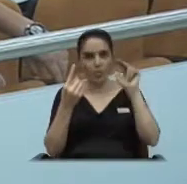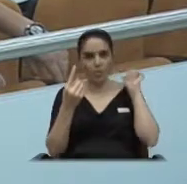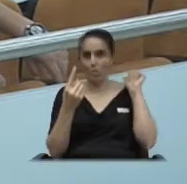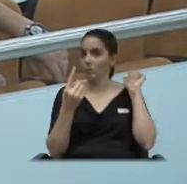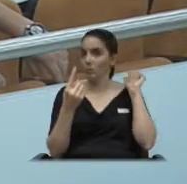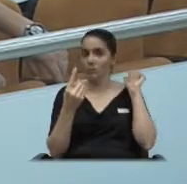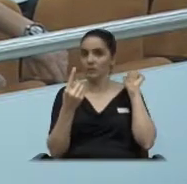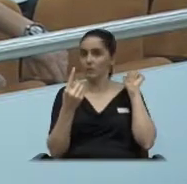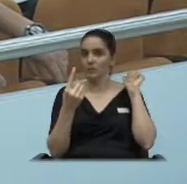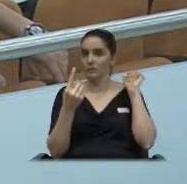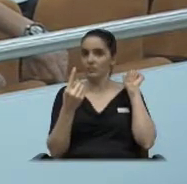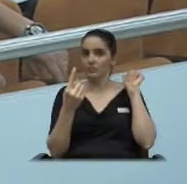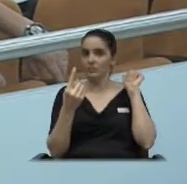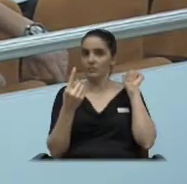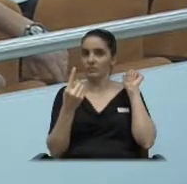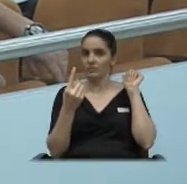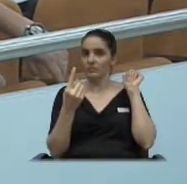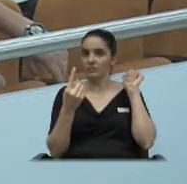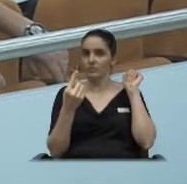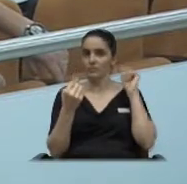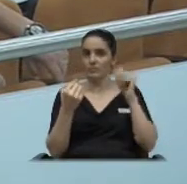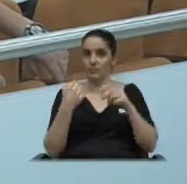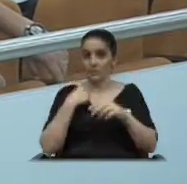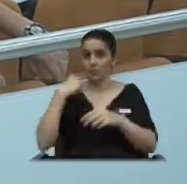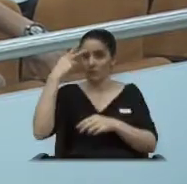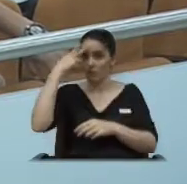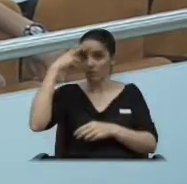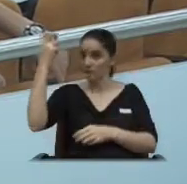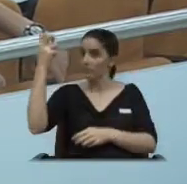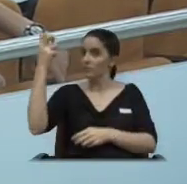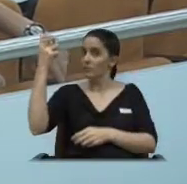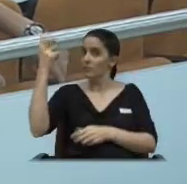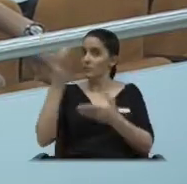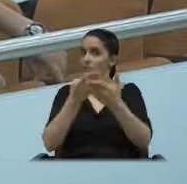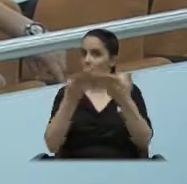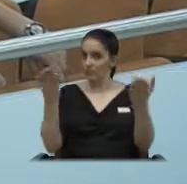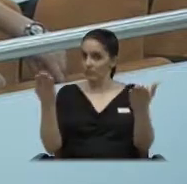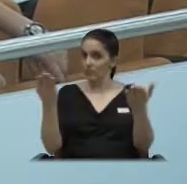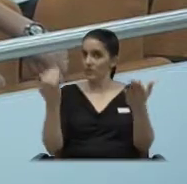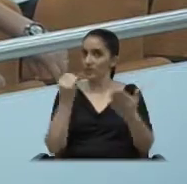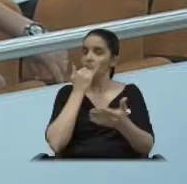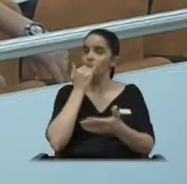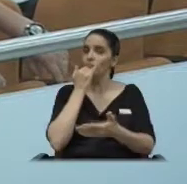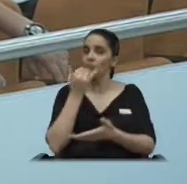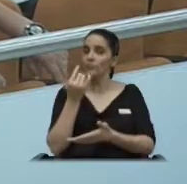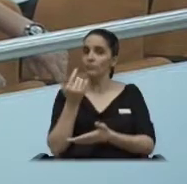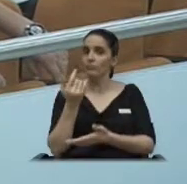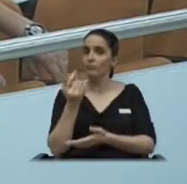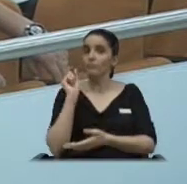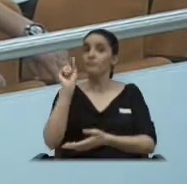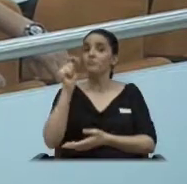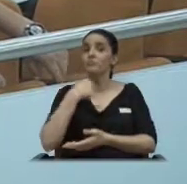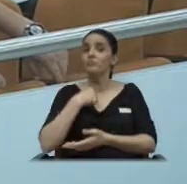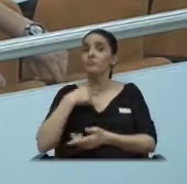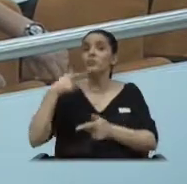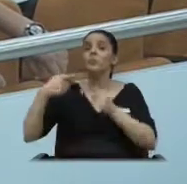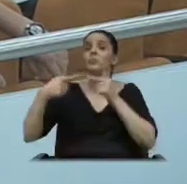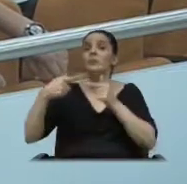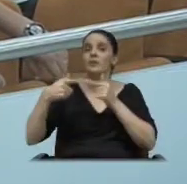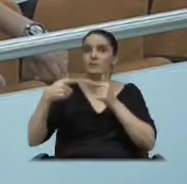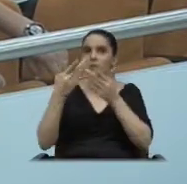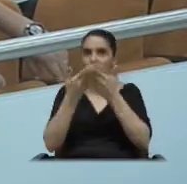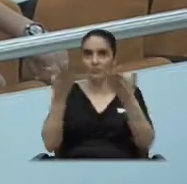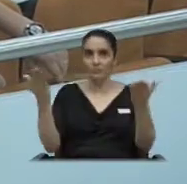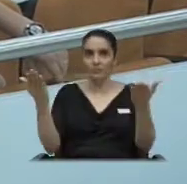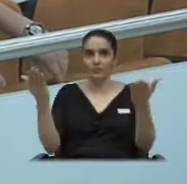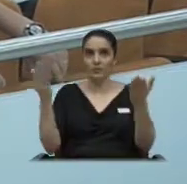tenho eu aqui a inteligência, me desculpe vocês, porque quem sou eu para poder debater com vocês?